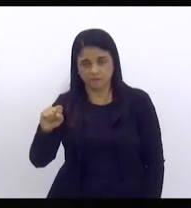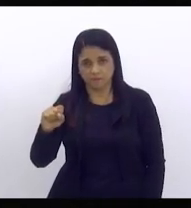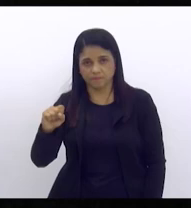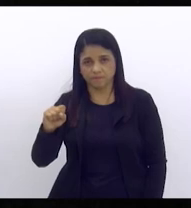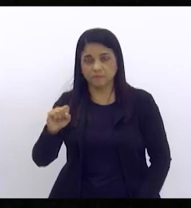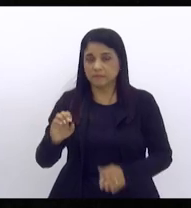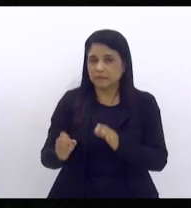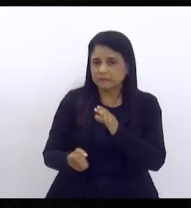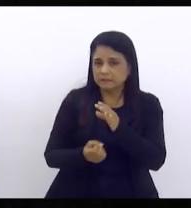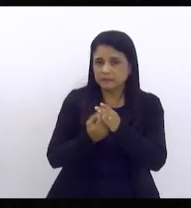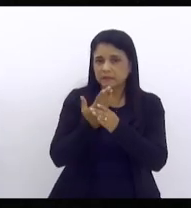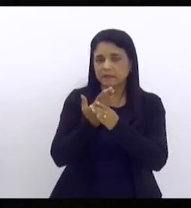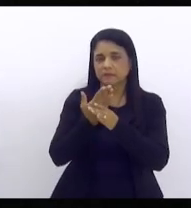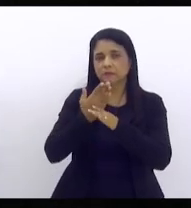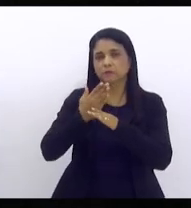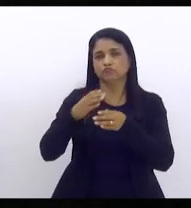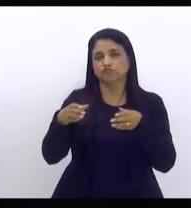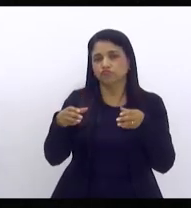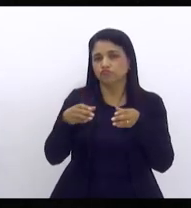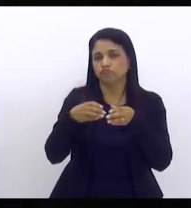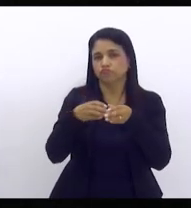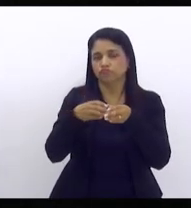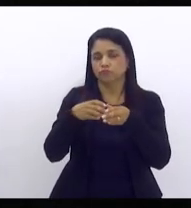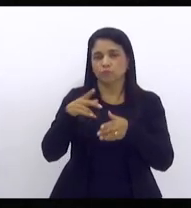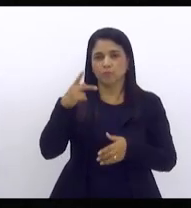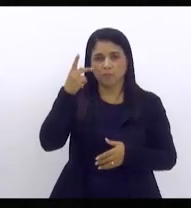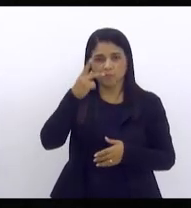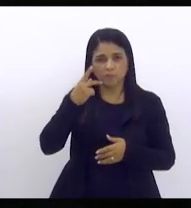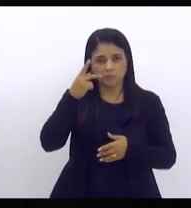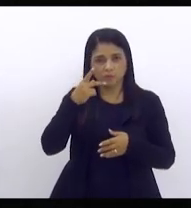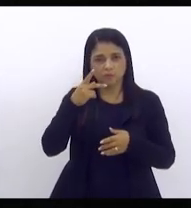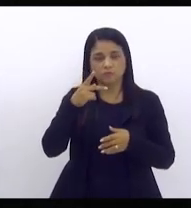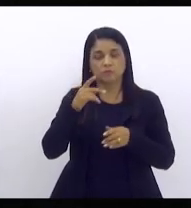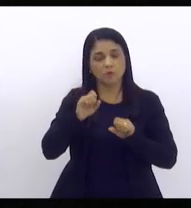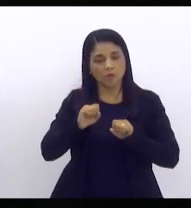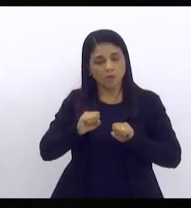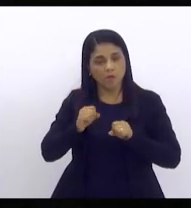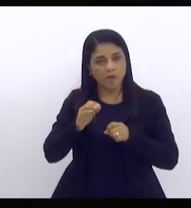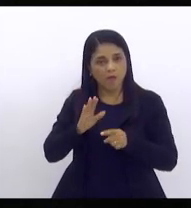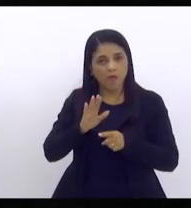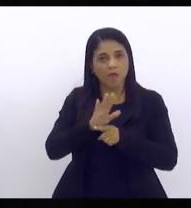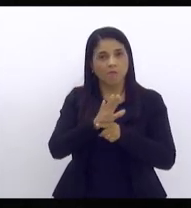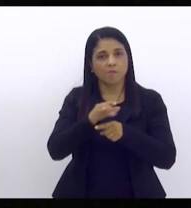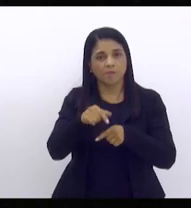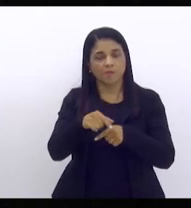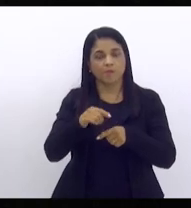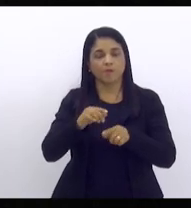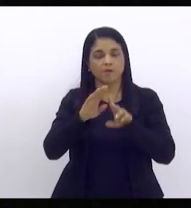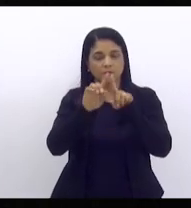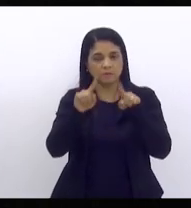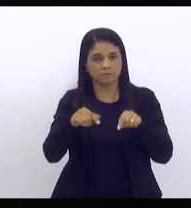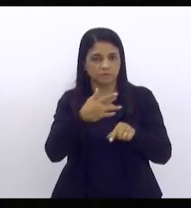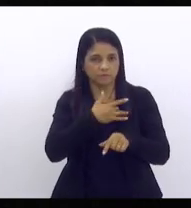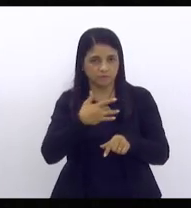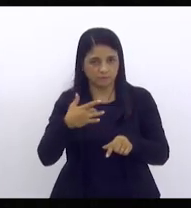a criação de uma frente parlamentar em defesa dos agentes comunitários de saúde e dos agentes de combate às